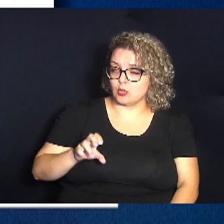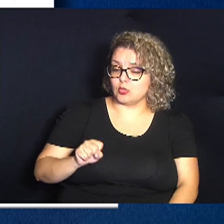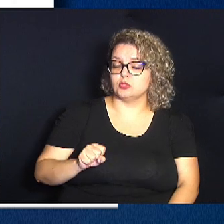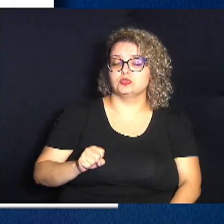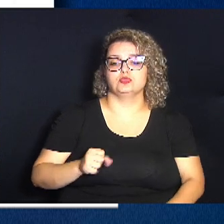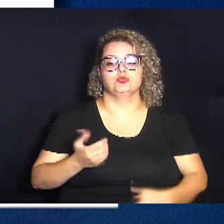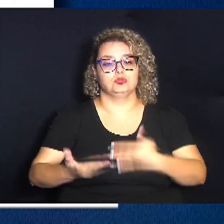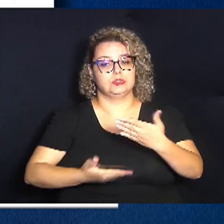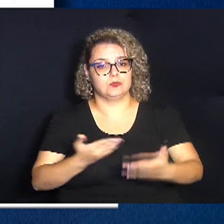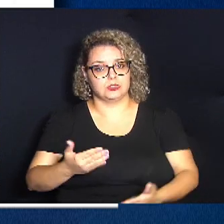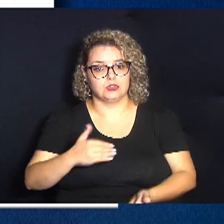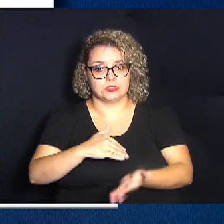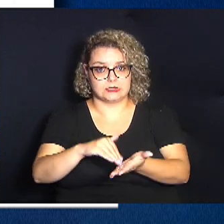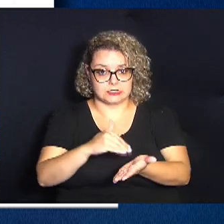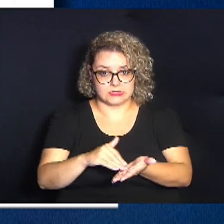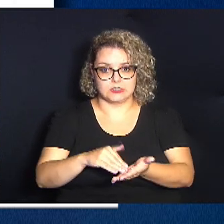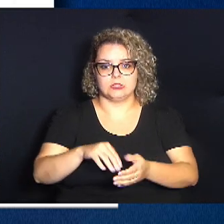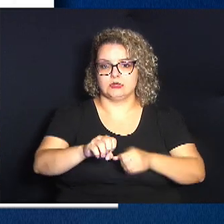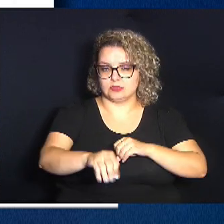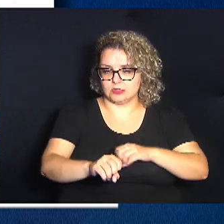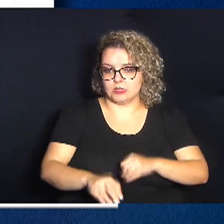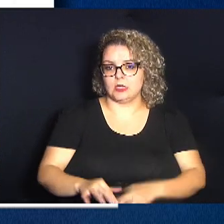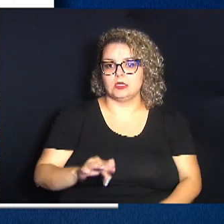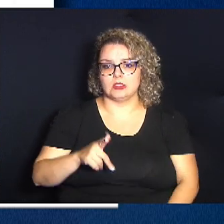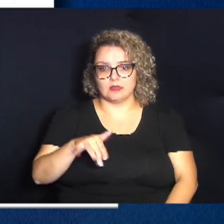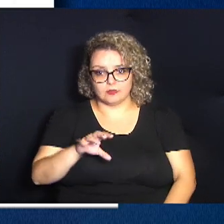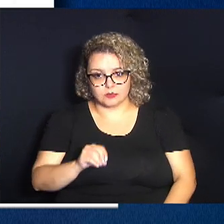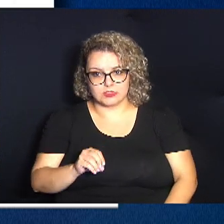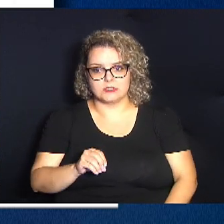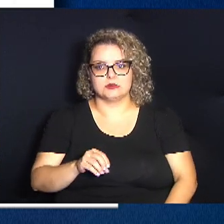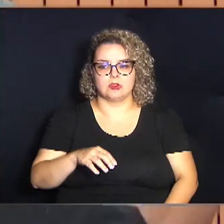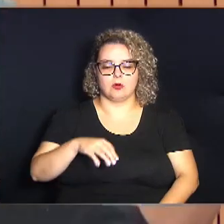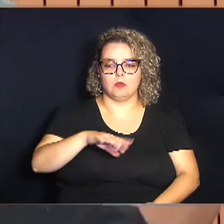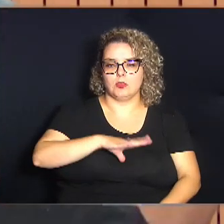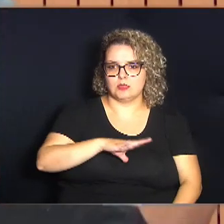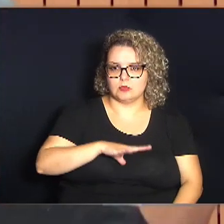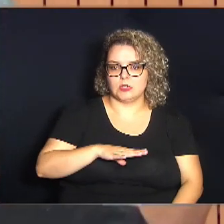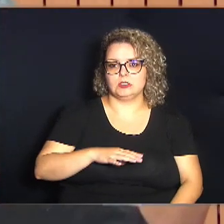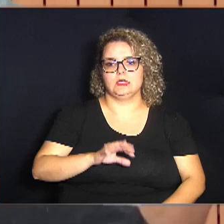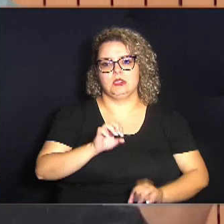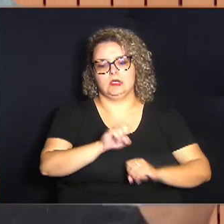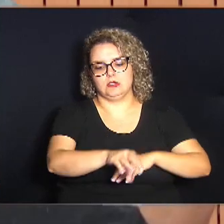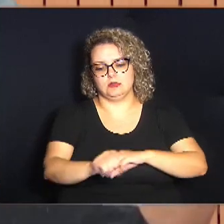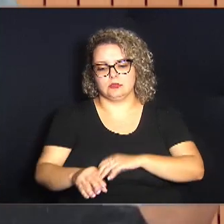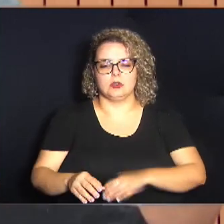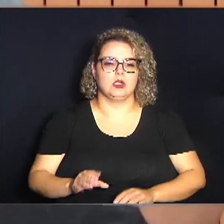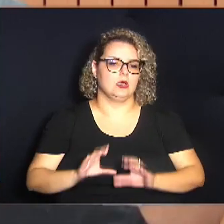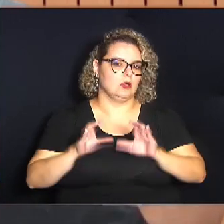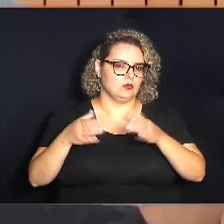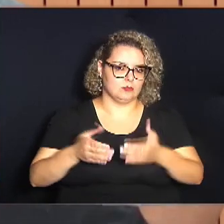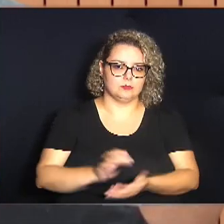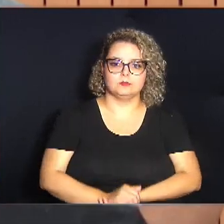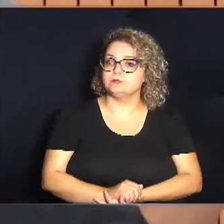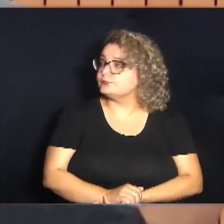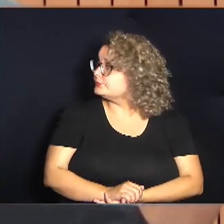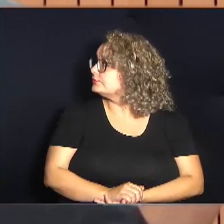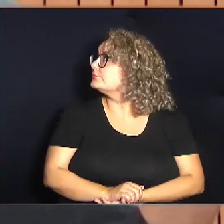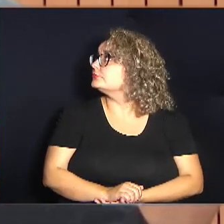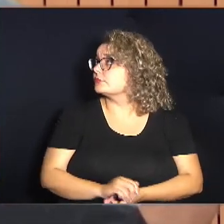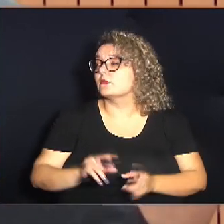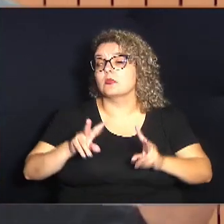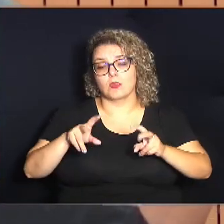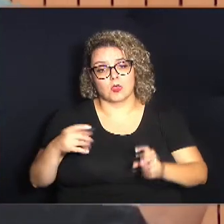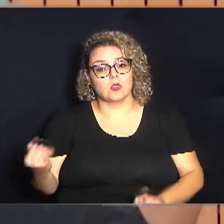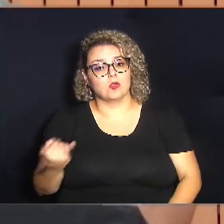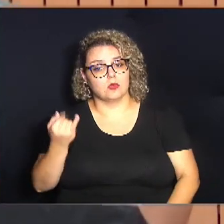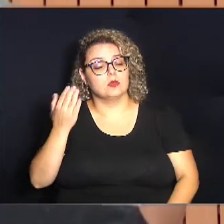Secretaria Municipal de Educação e da Fundação Municipal para a Educação Comunitária. É um tema realmente muito importante. Eu acho que há